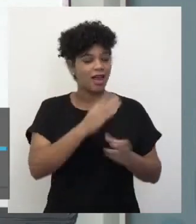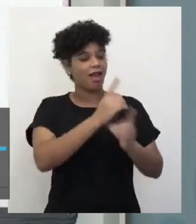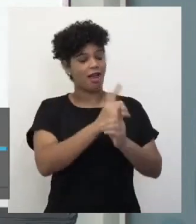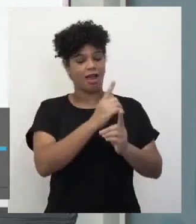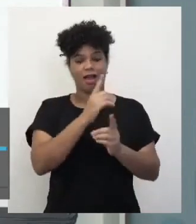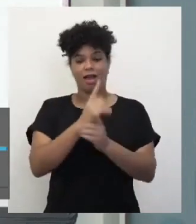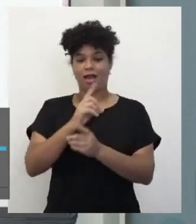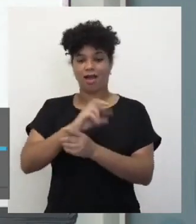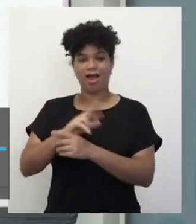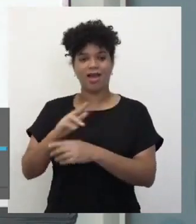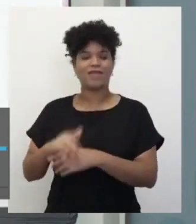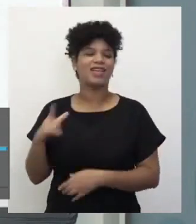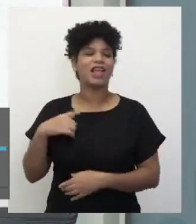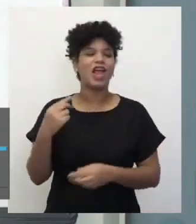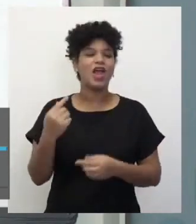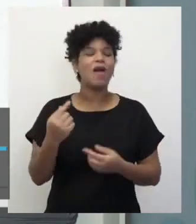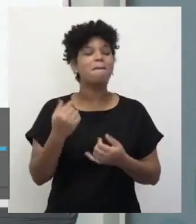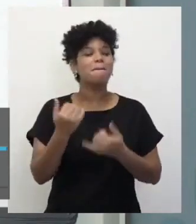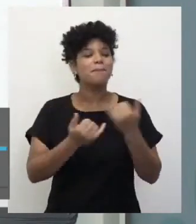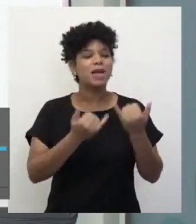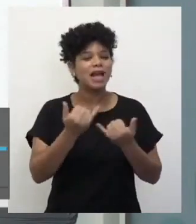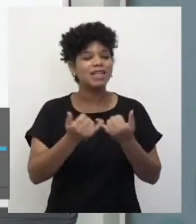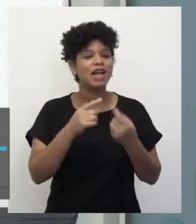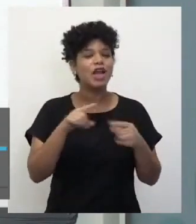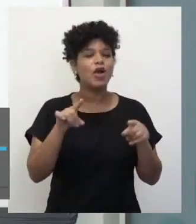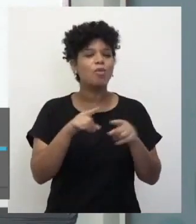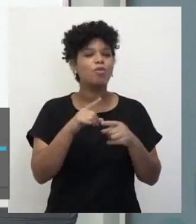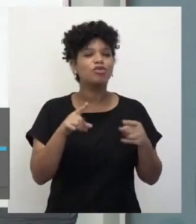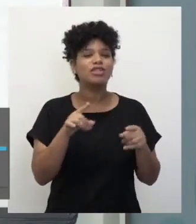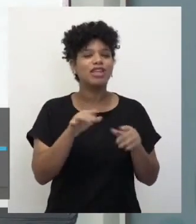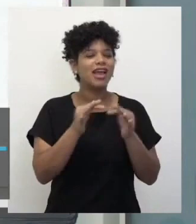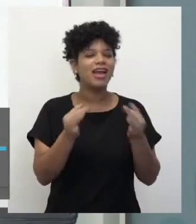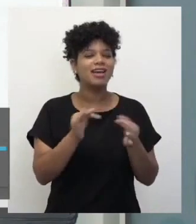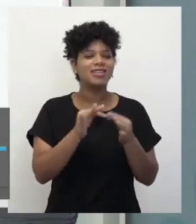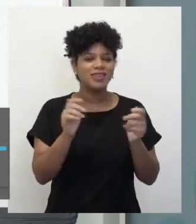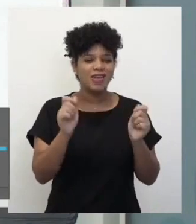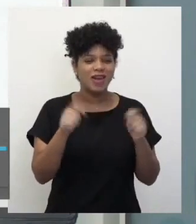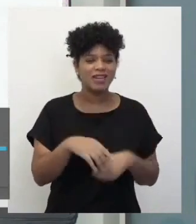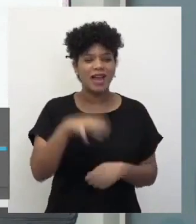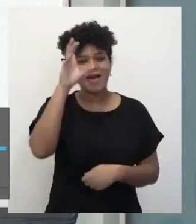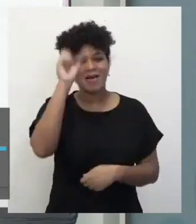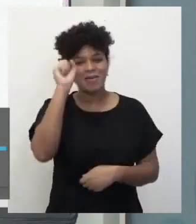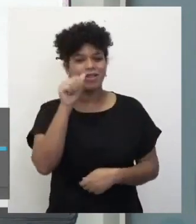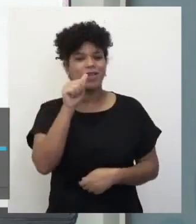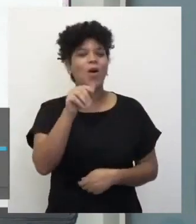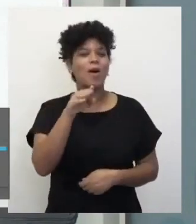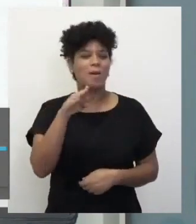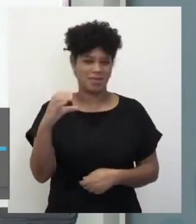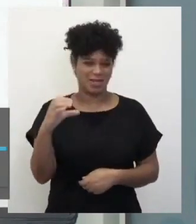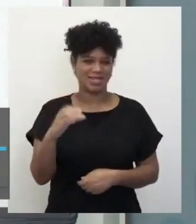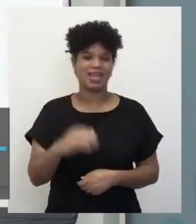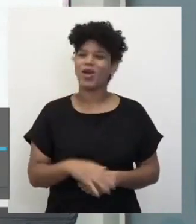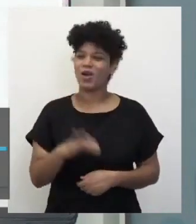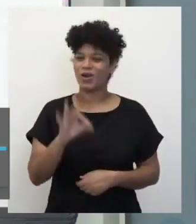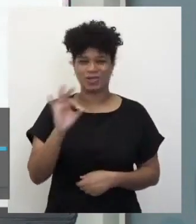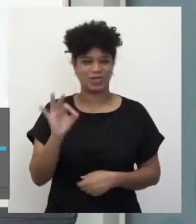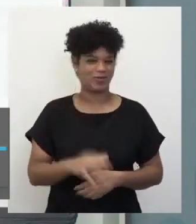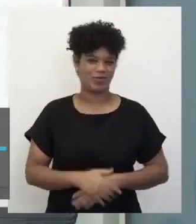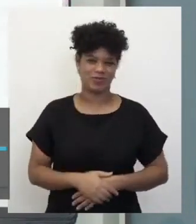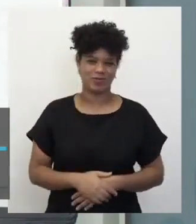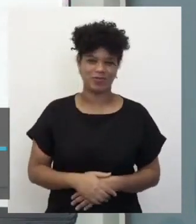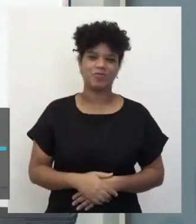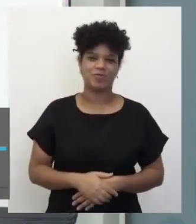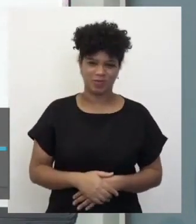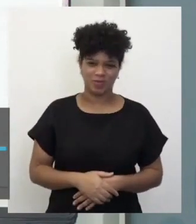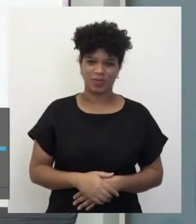a parlenda para ajudar a gente a descobrir aí as famílias das sílabazinhas, etc. Muito legal, né? As